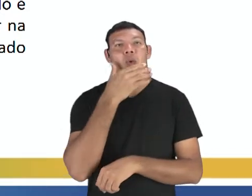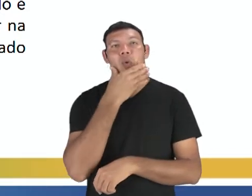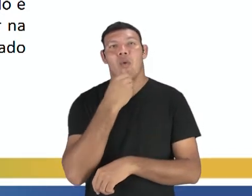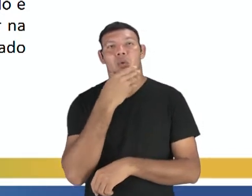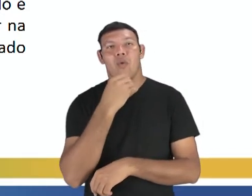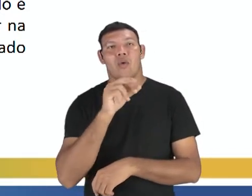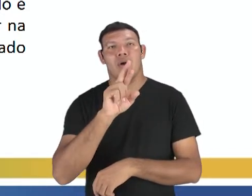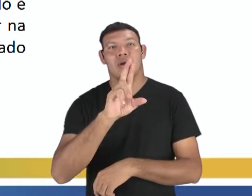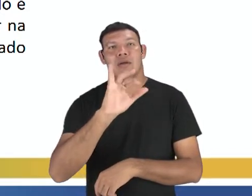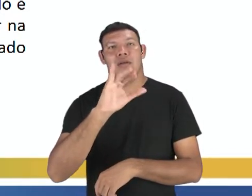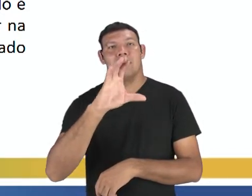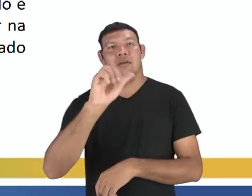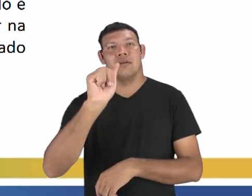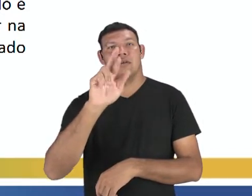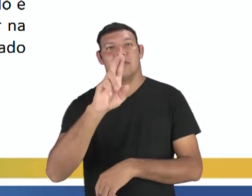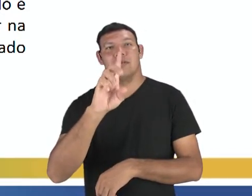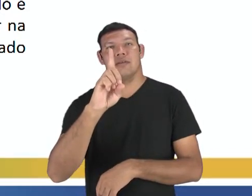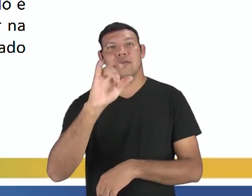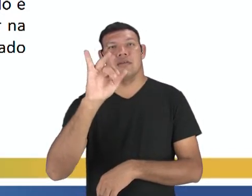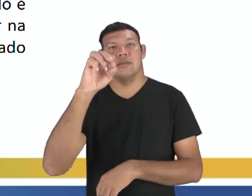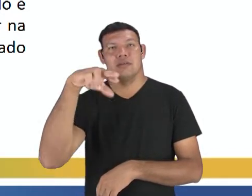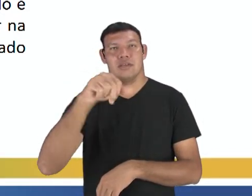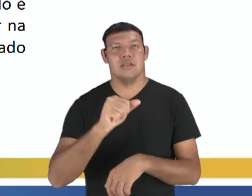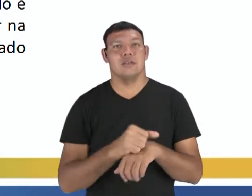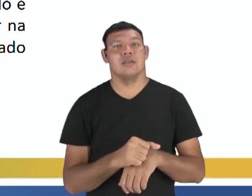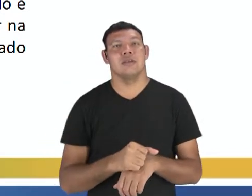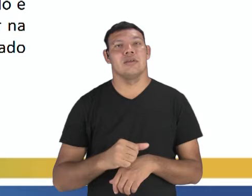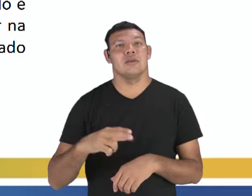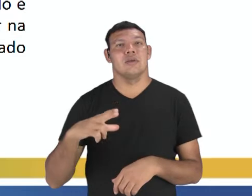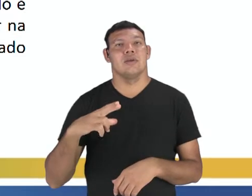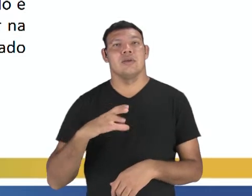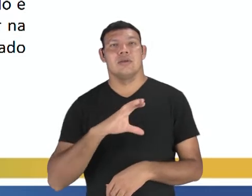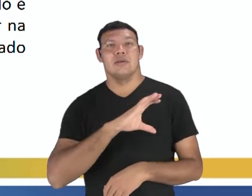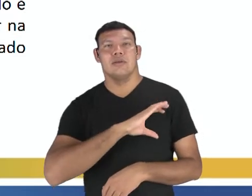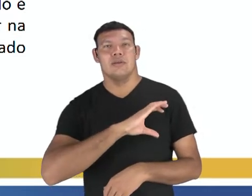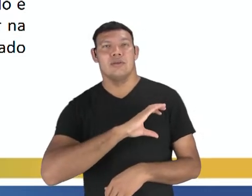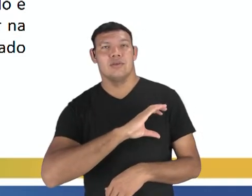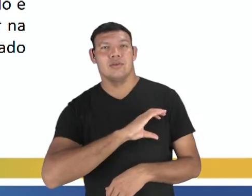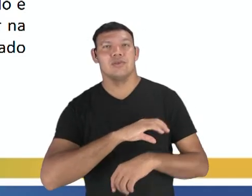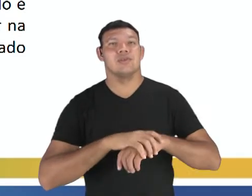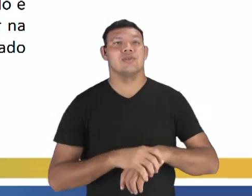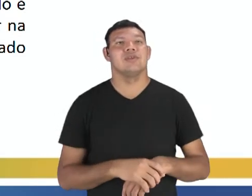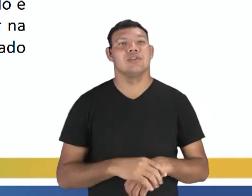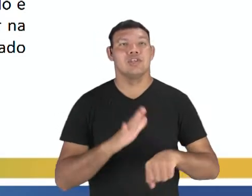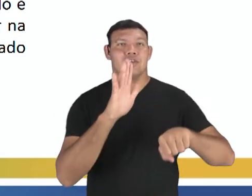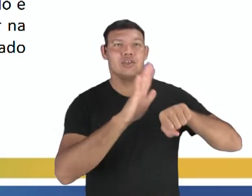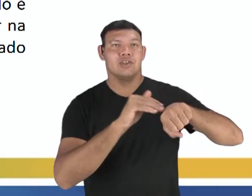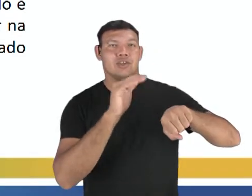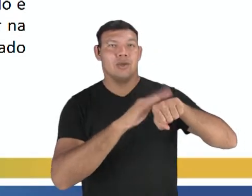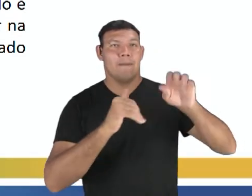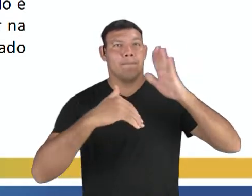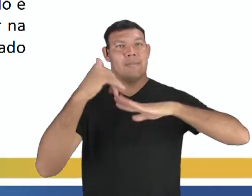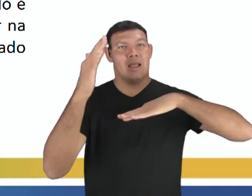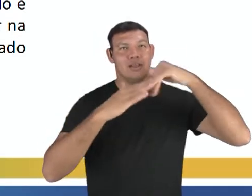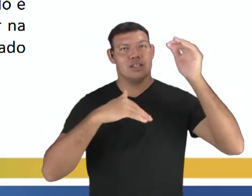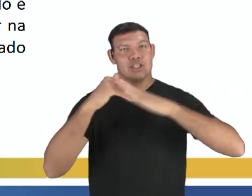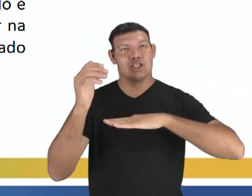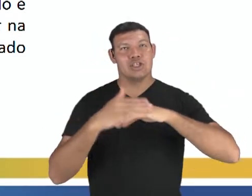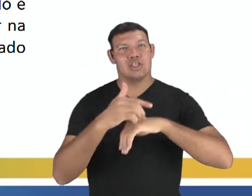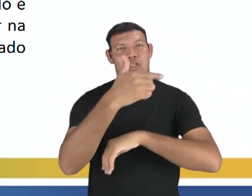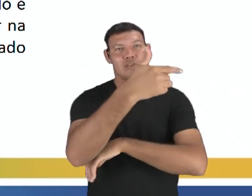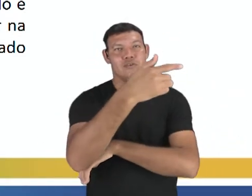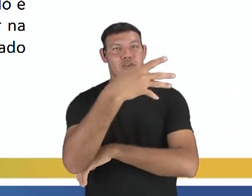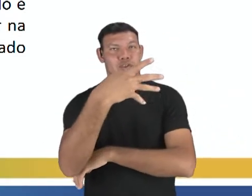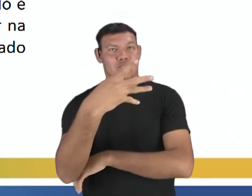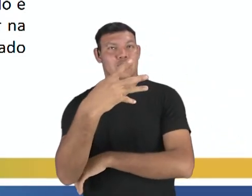Tornou-se o 24º jogador convocado pelo técnico Luiz Felipe Scolari para a Copa do